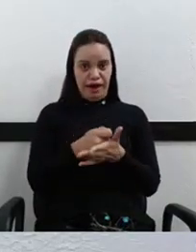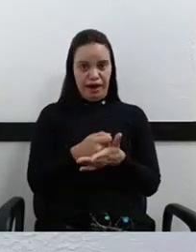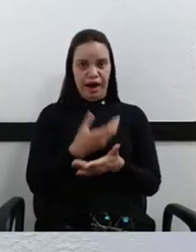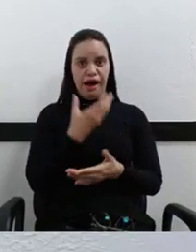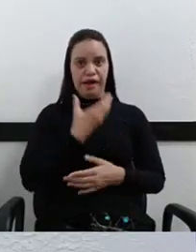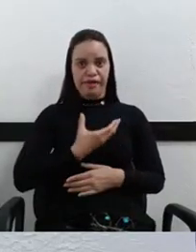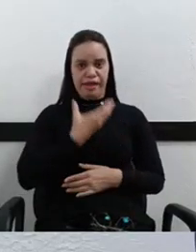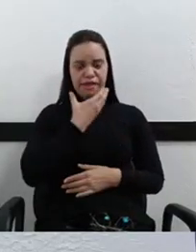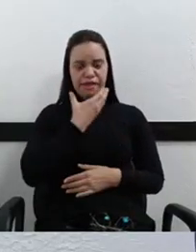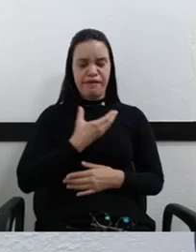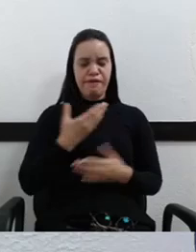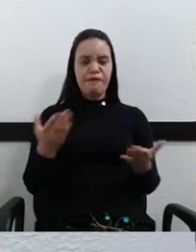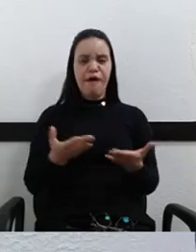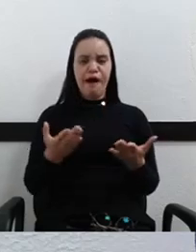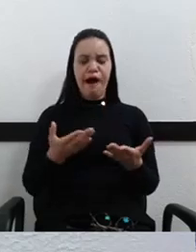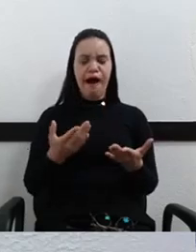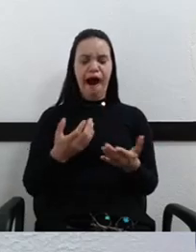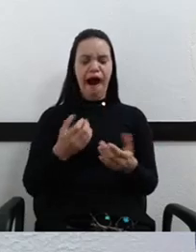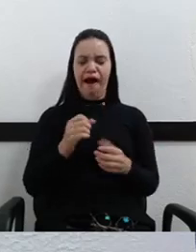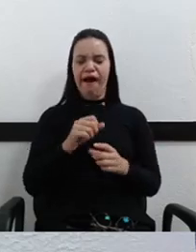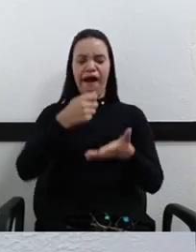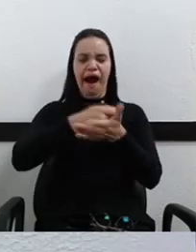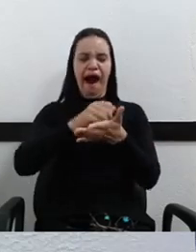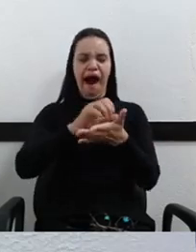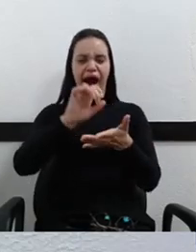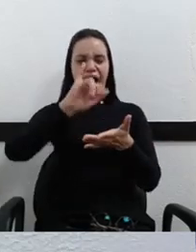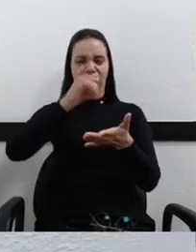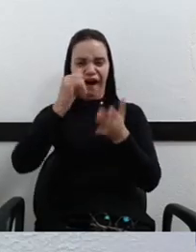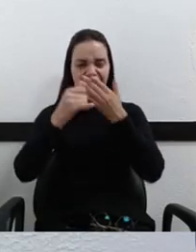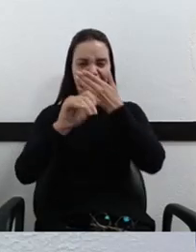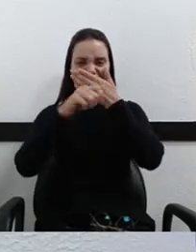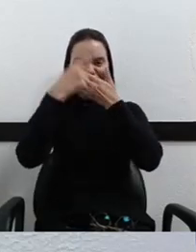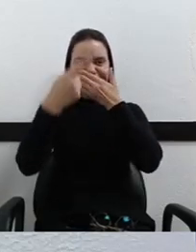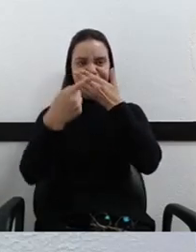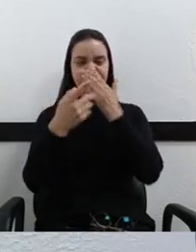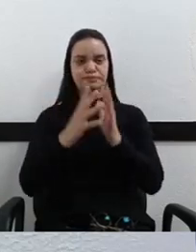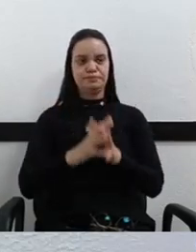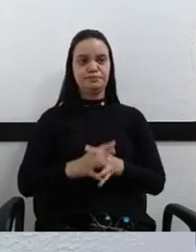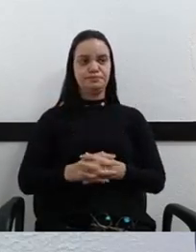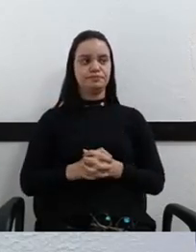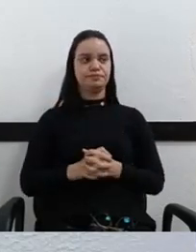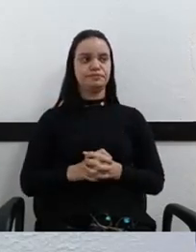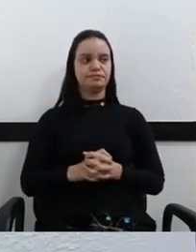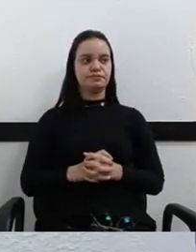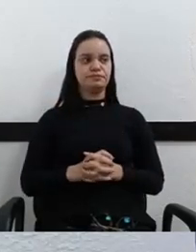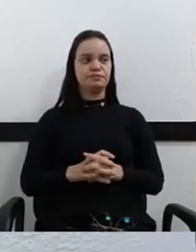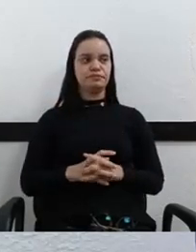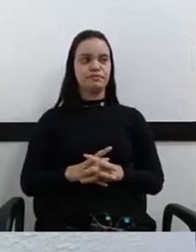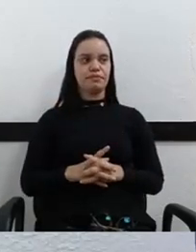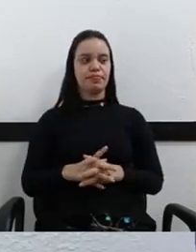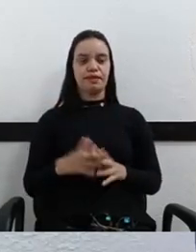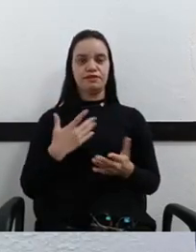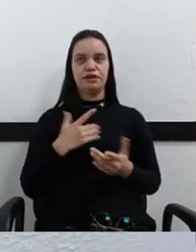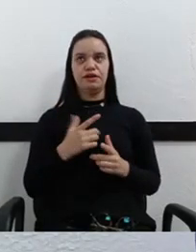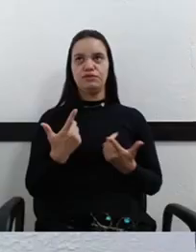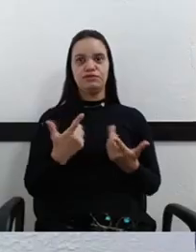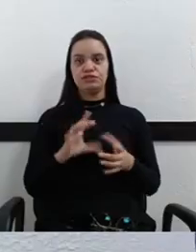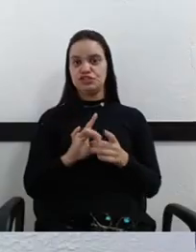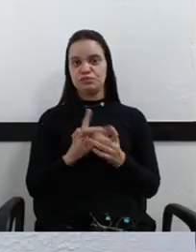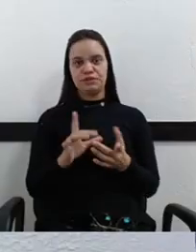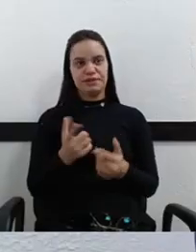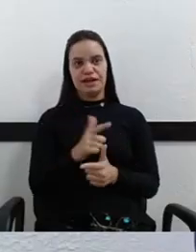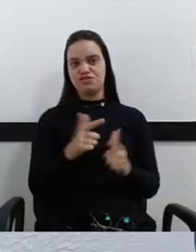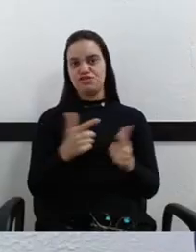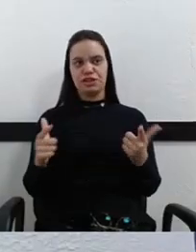caso é a folha de dezembro que será paga em janeiro, já está reservado. Então, assim, a gente não tem mais